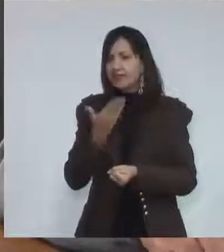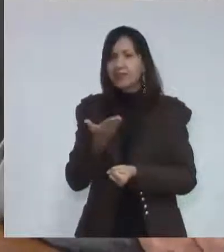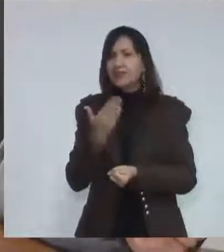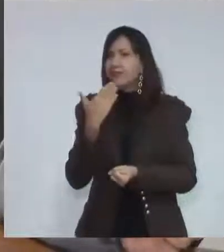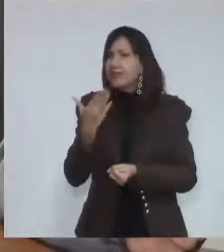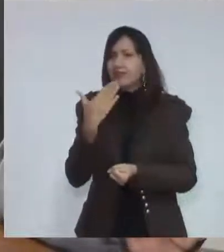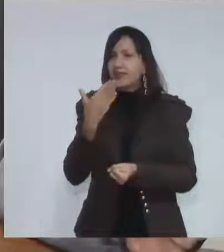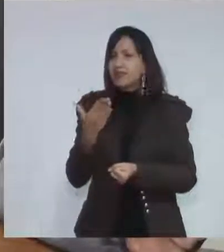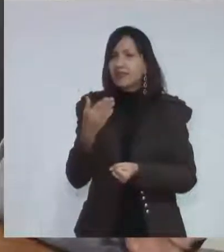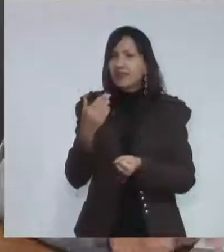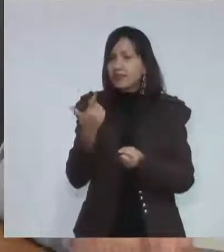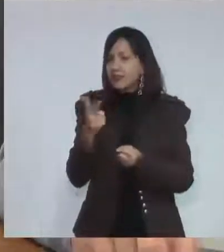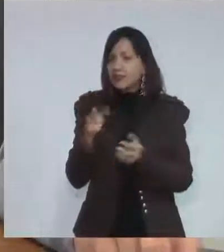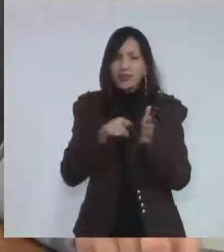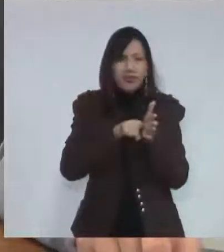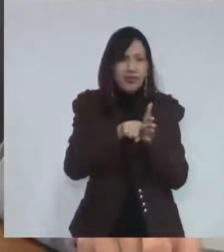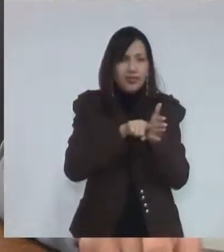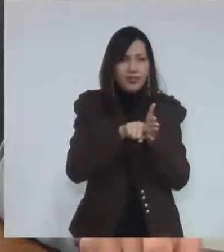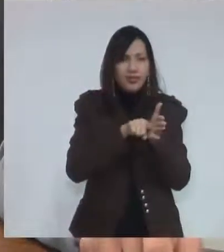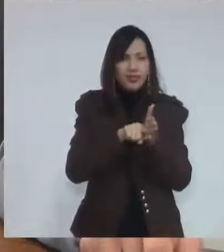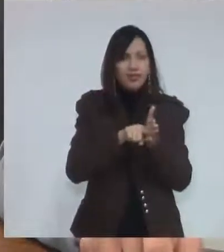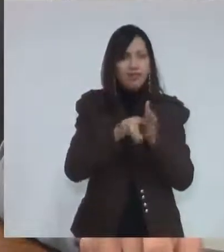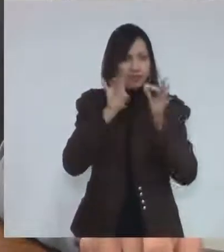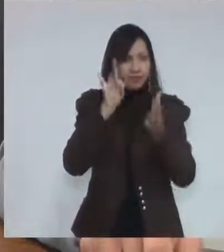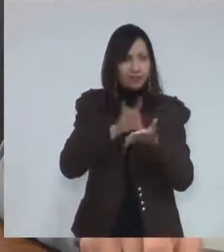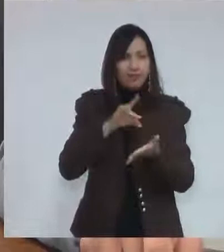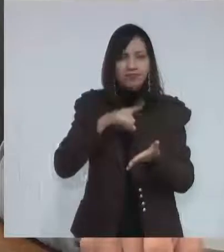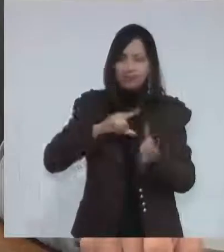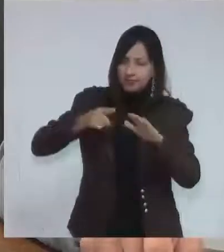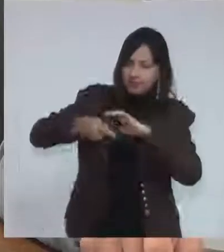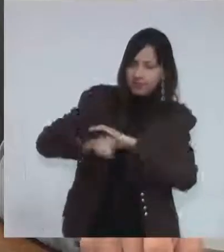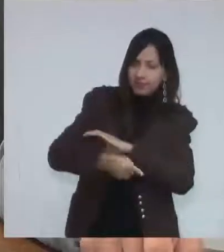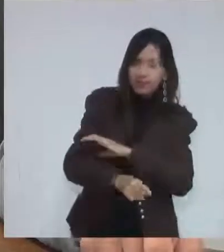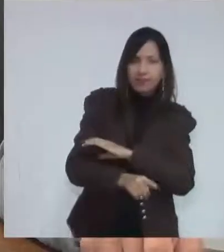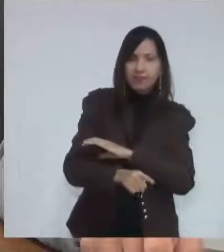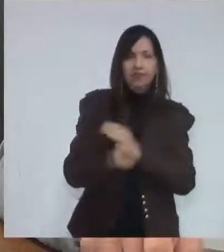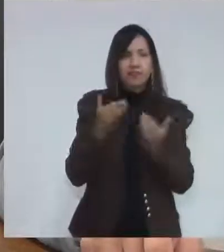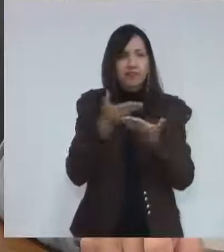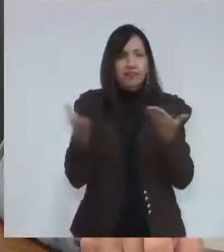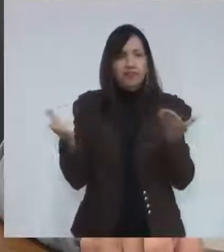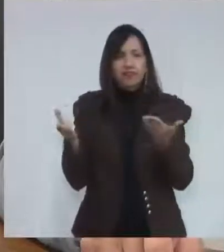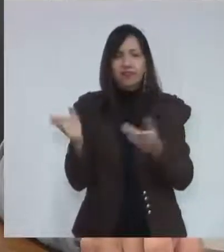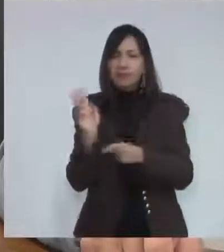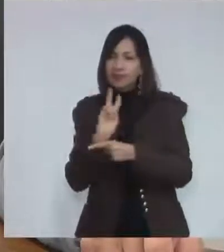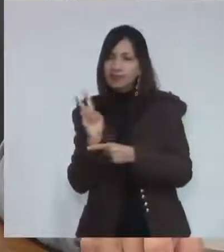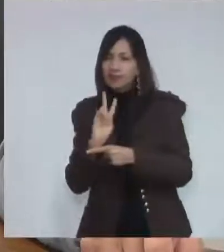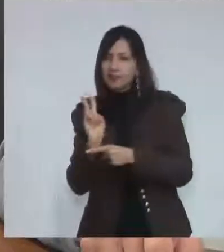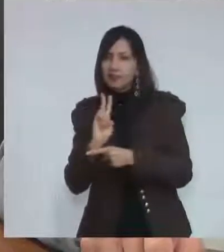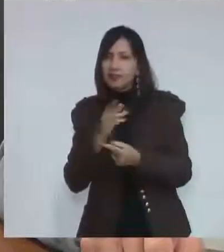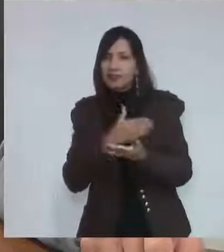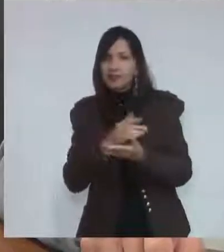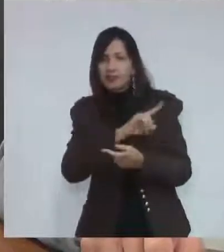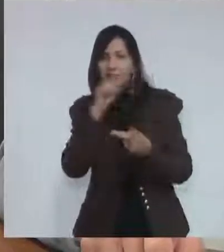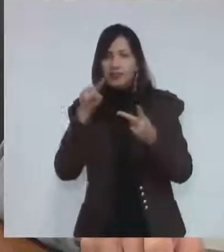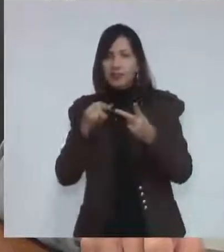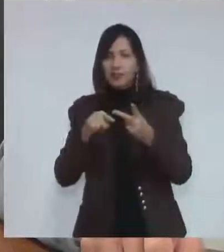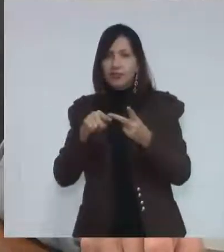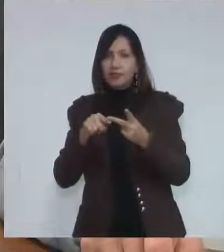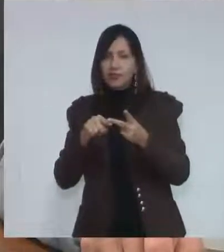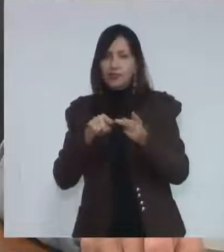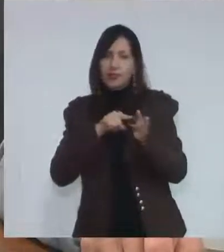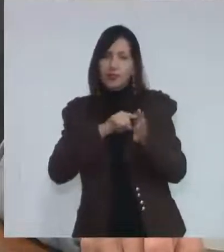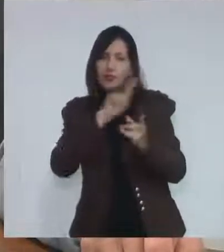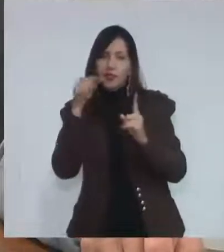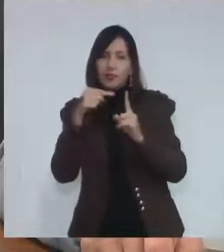ser investigada devidamente ou profundamente, ele perde a sua função de fiscalizar e começa a ter uma outra função, que